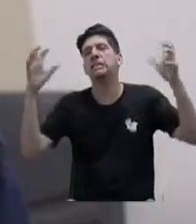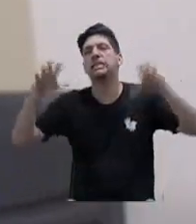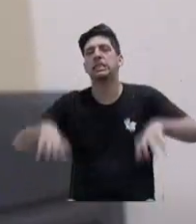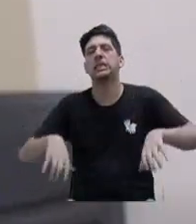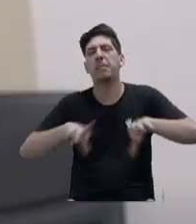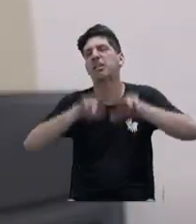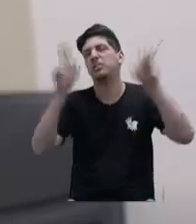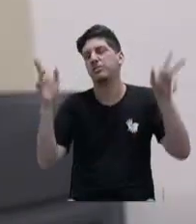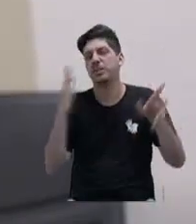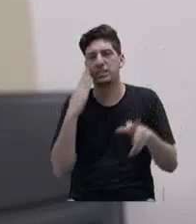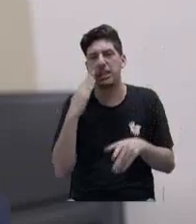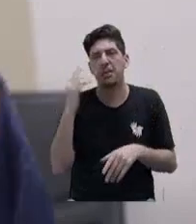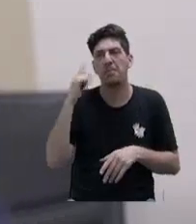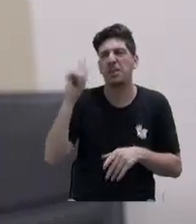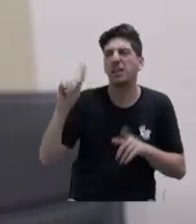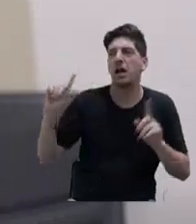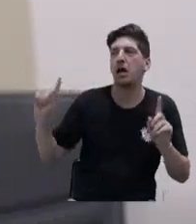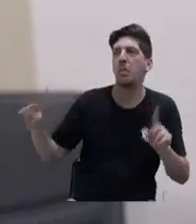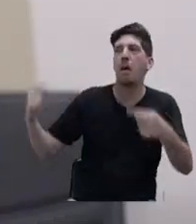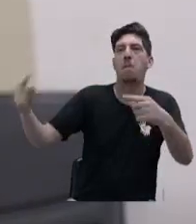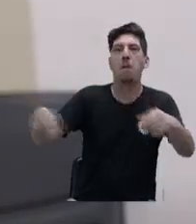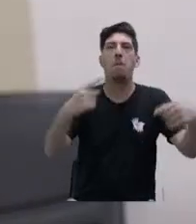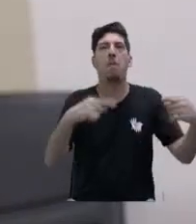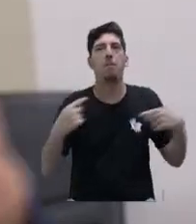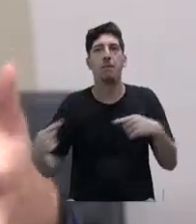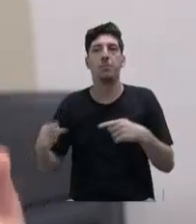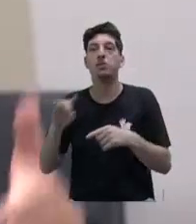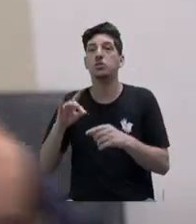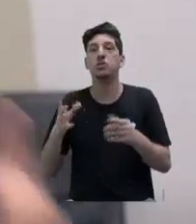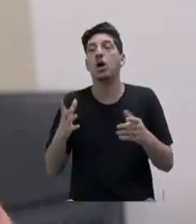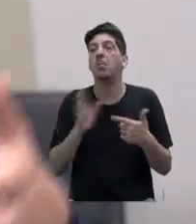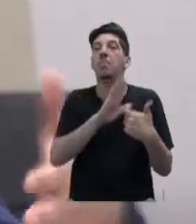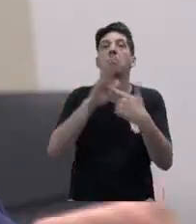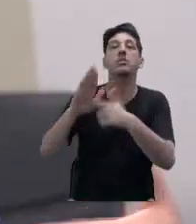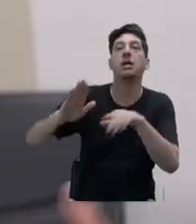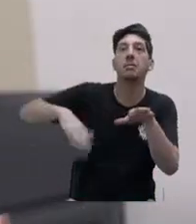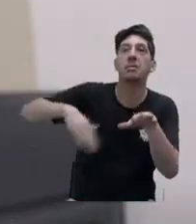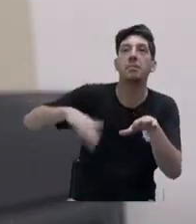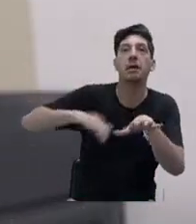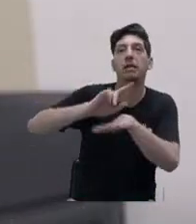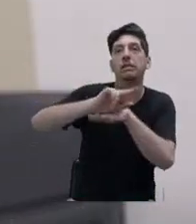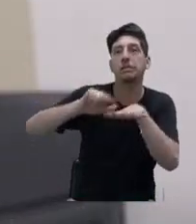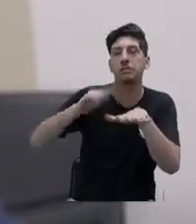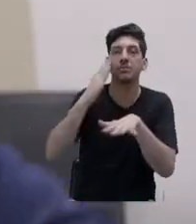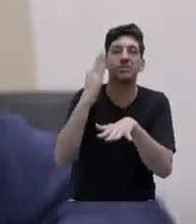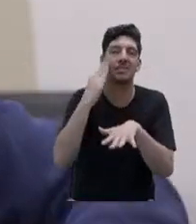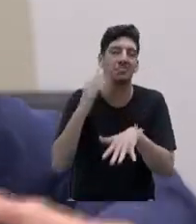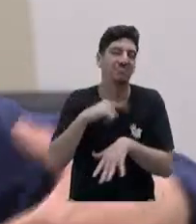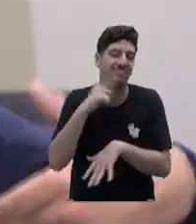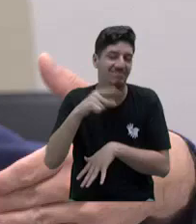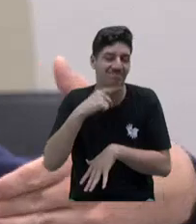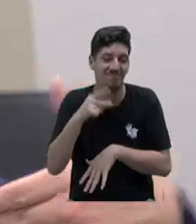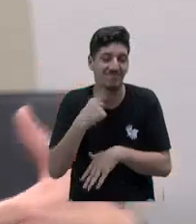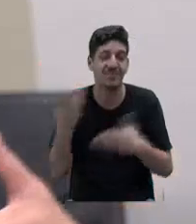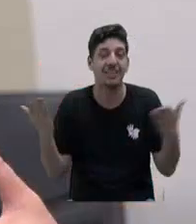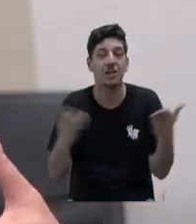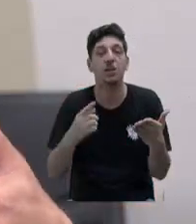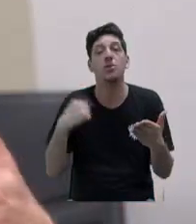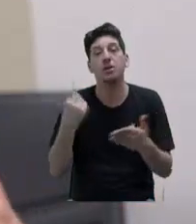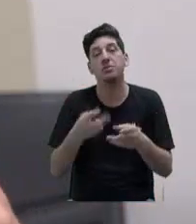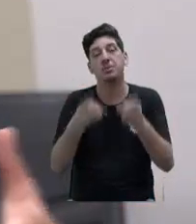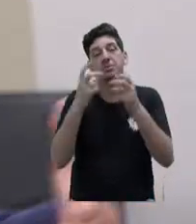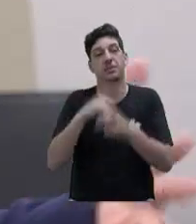que a gente vai ser competitivo com só vendendo praia, só vendendo isso. Então, nesse momento, eu acho que há um